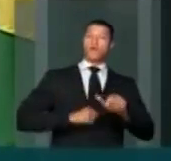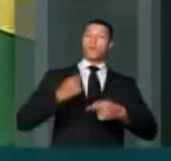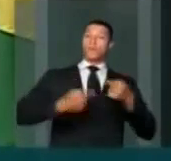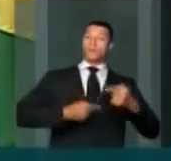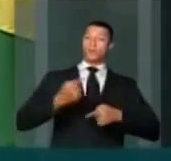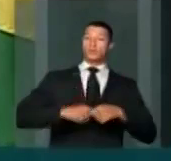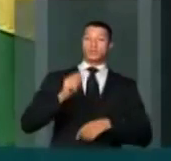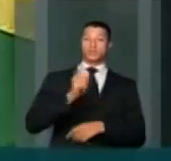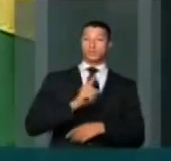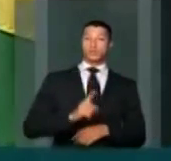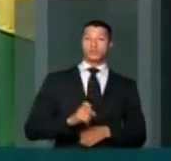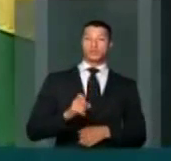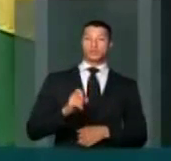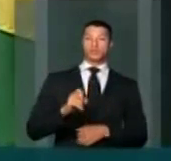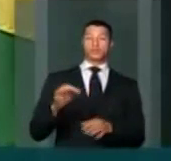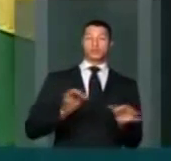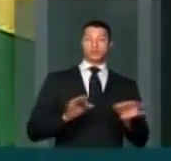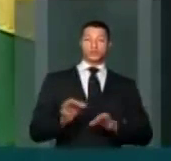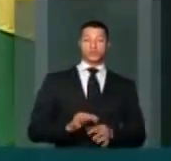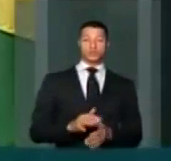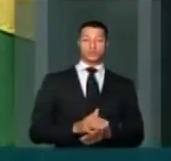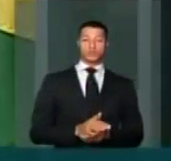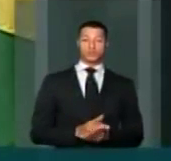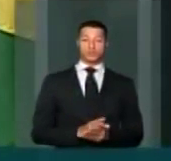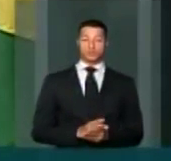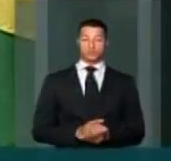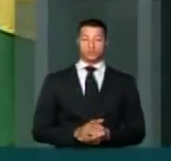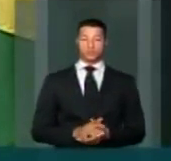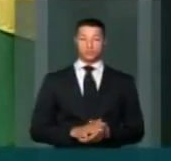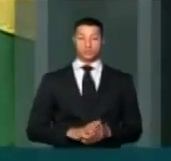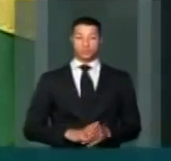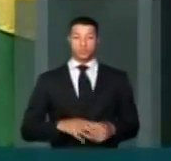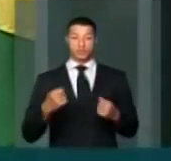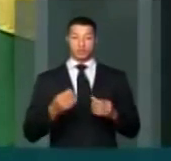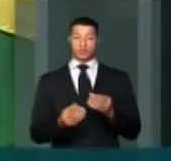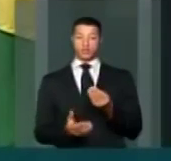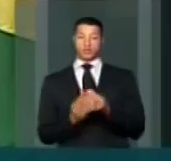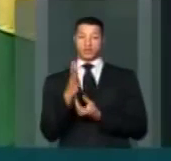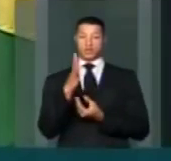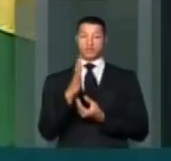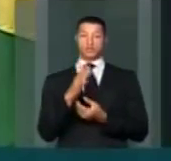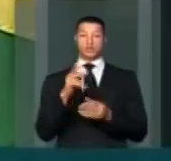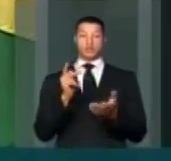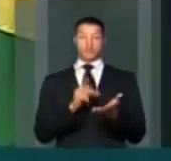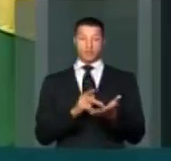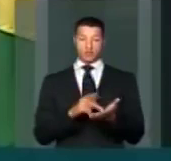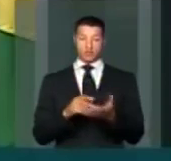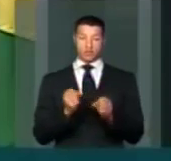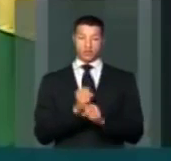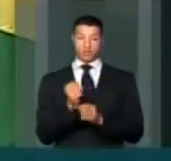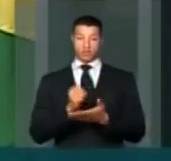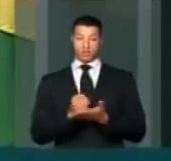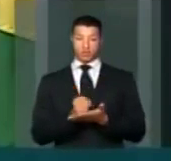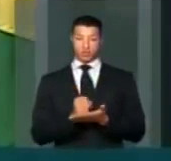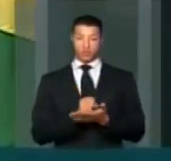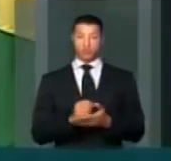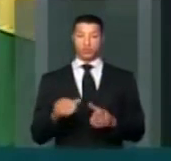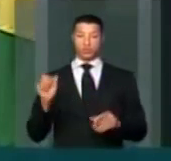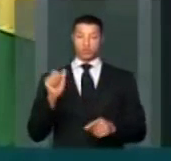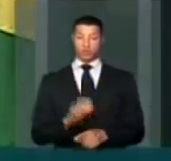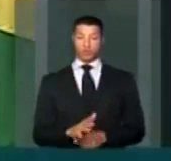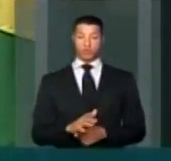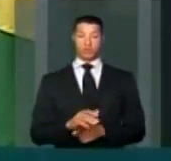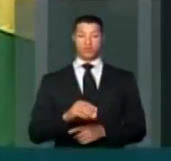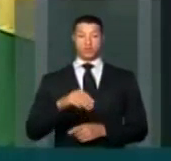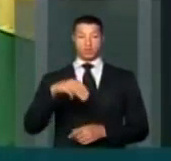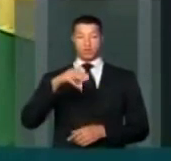política que não seja mero retoque cosmético. Trata-se da criação de mecanismos de controle e contenção das